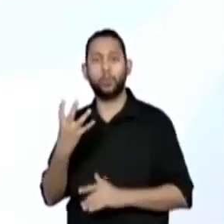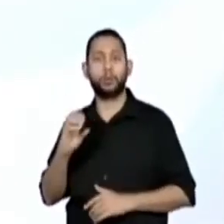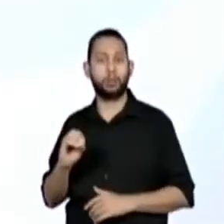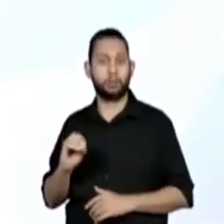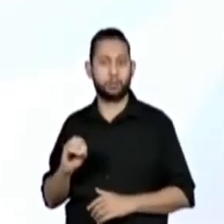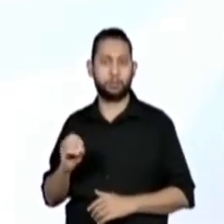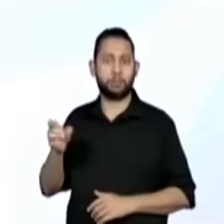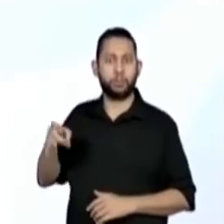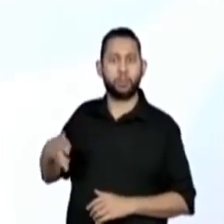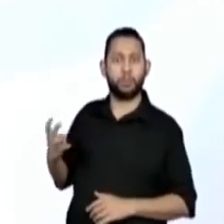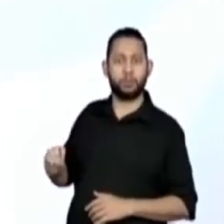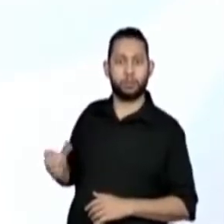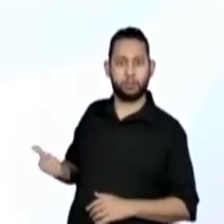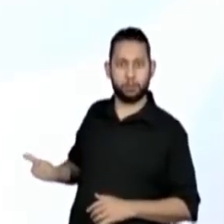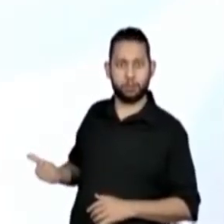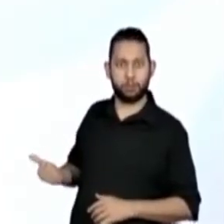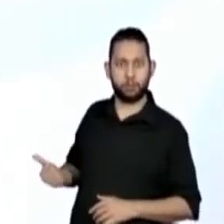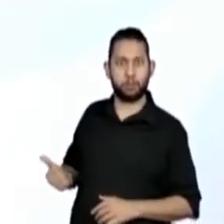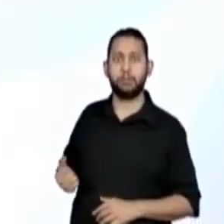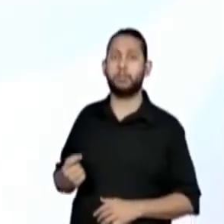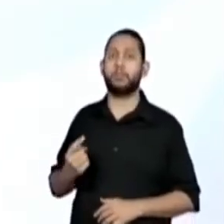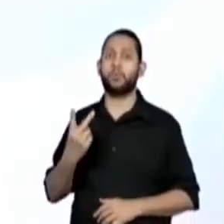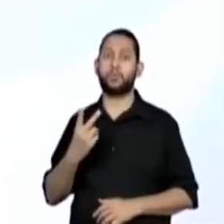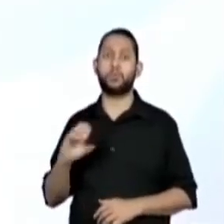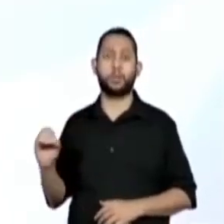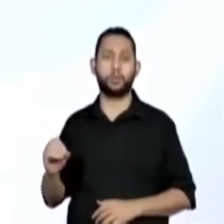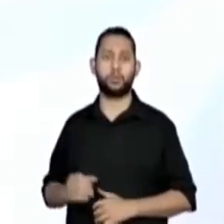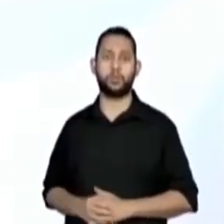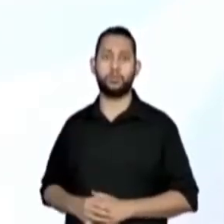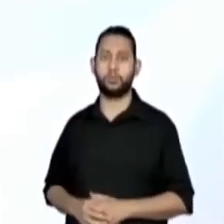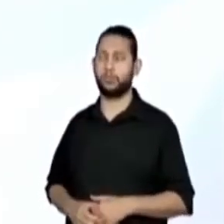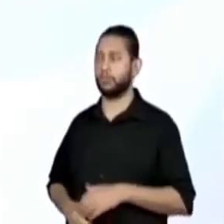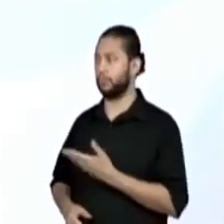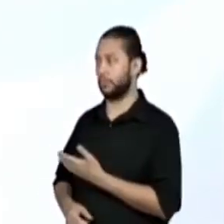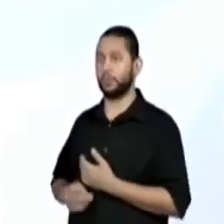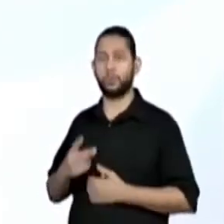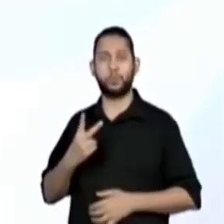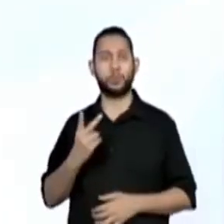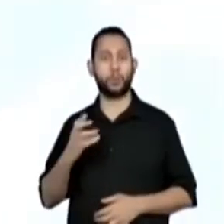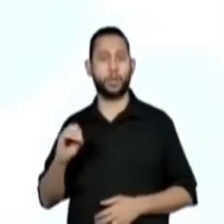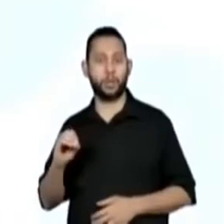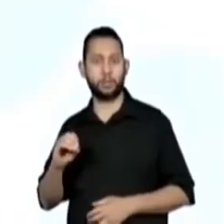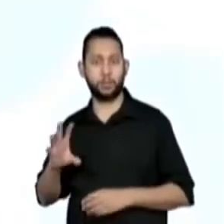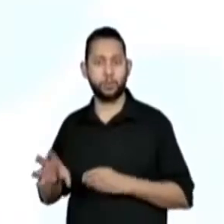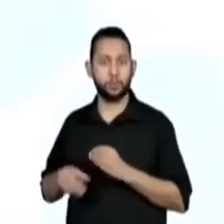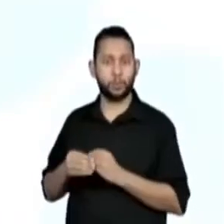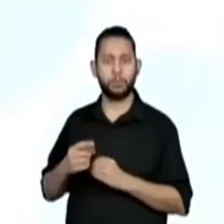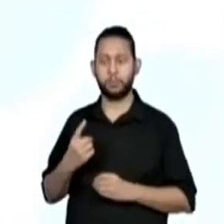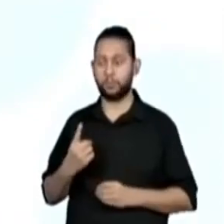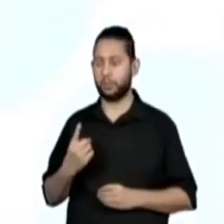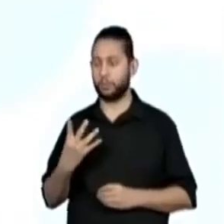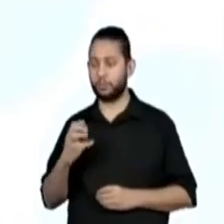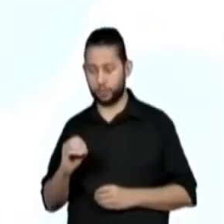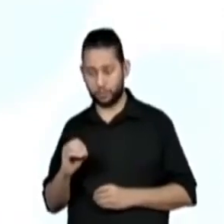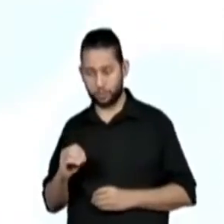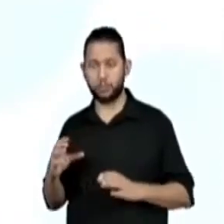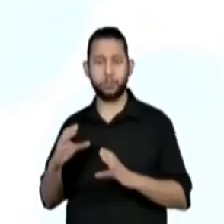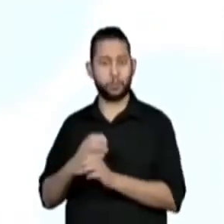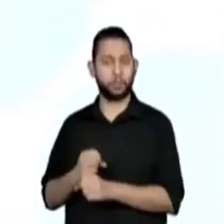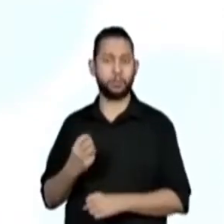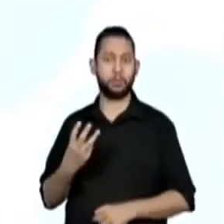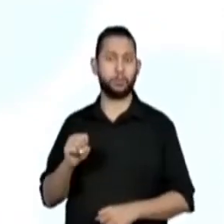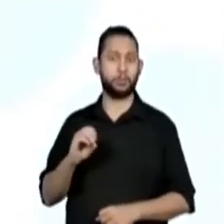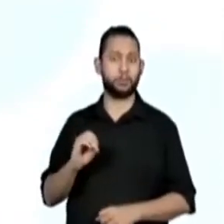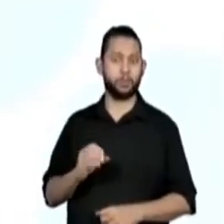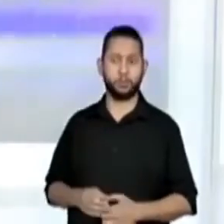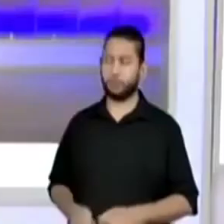40 há 300 Tira sem sobra 200 beleza turma vamos lá Cadê